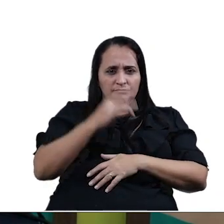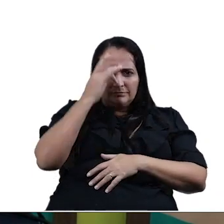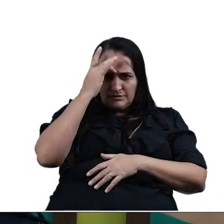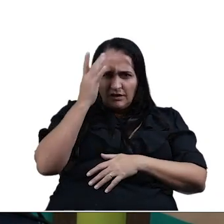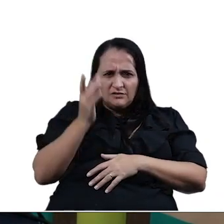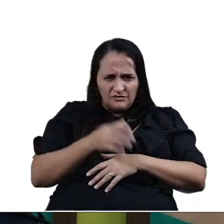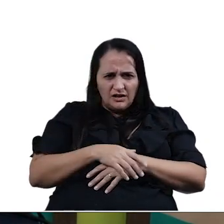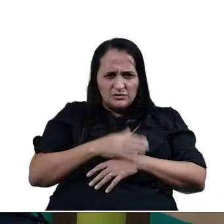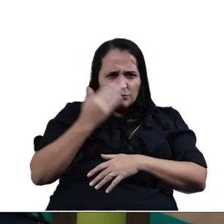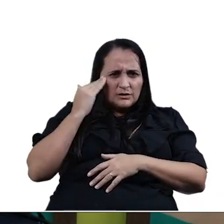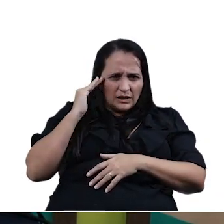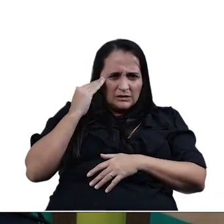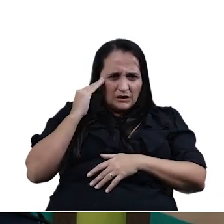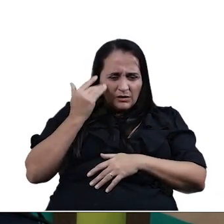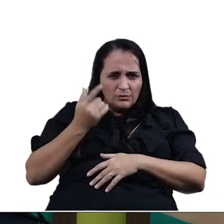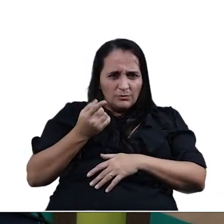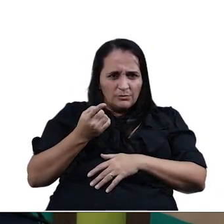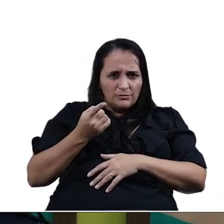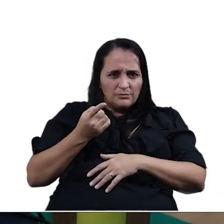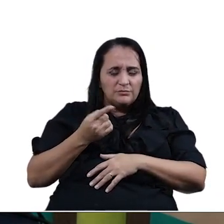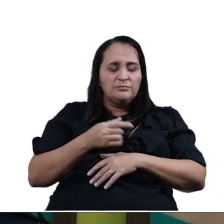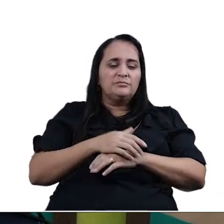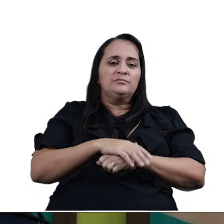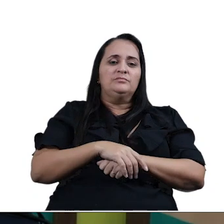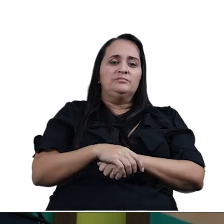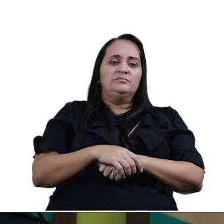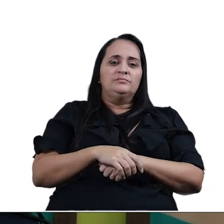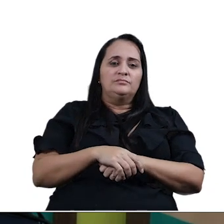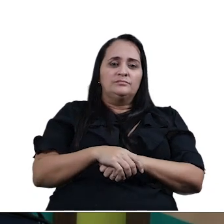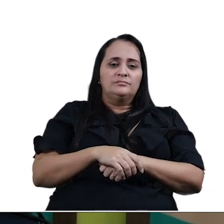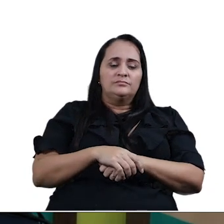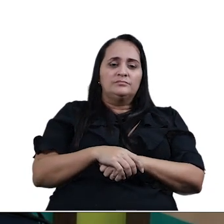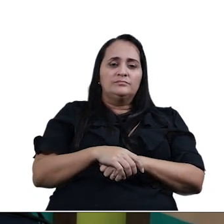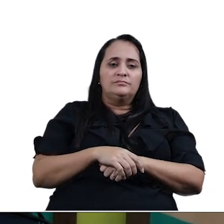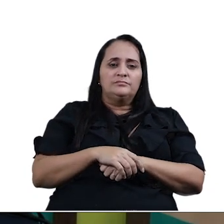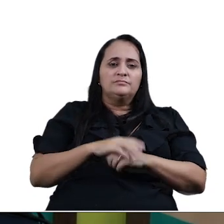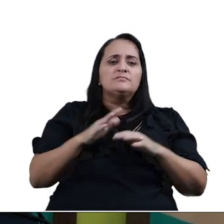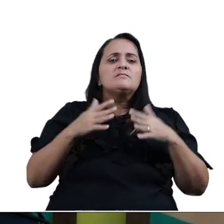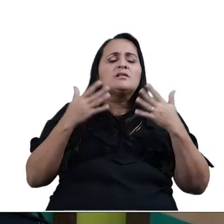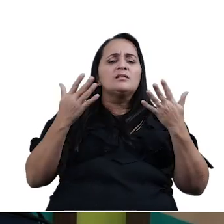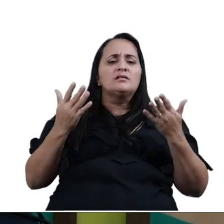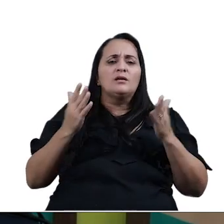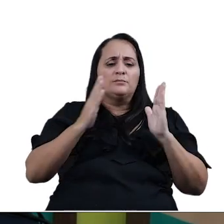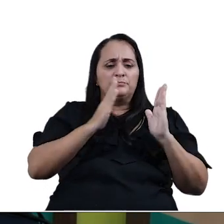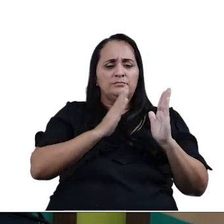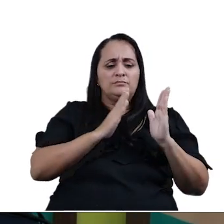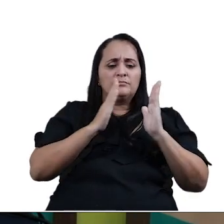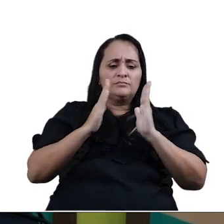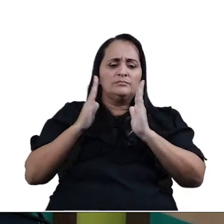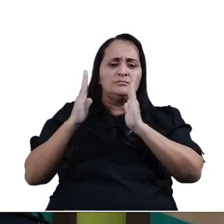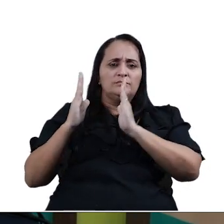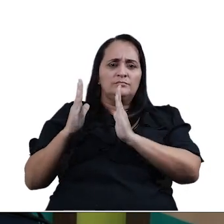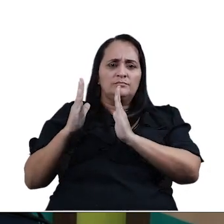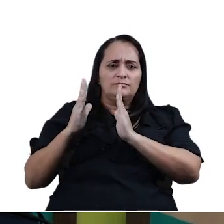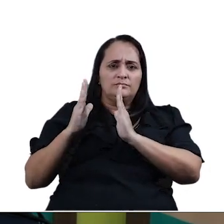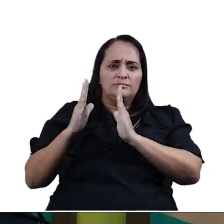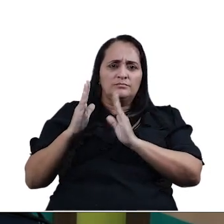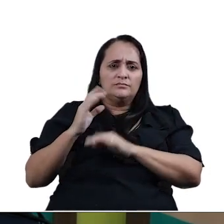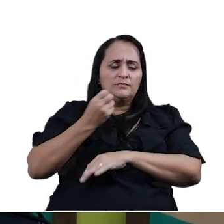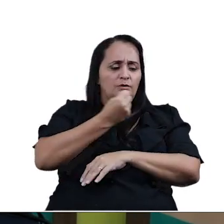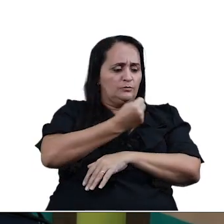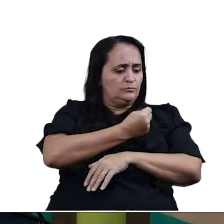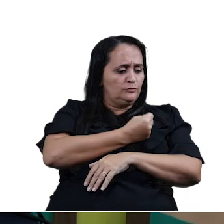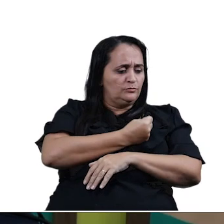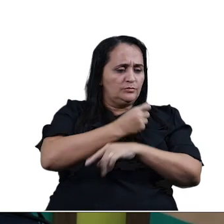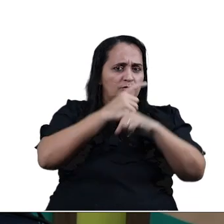Tá fácil até aí? Tá dando para compreender vocês? Então, a ordem das centenas é o número